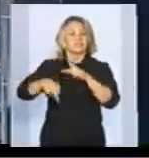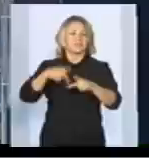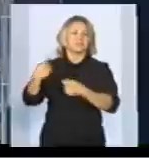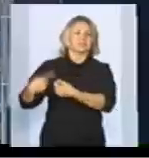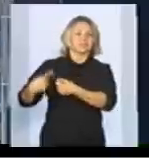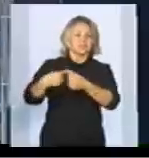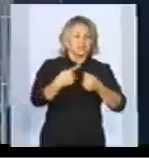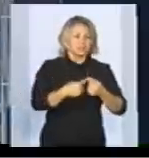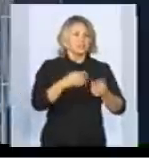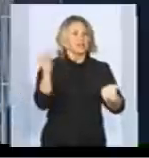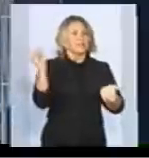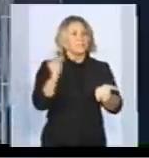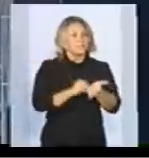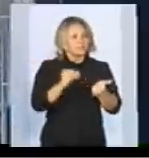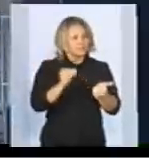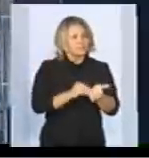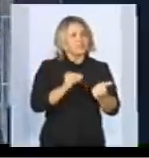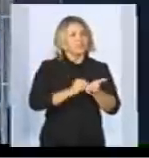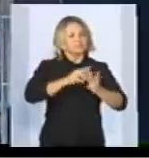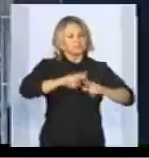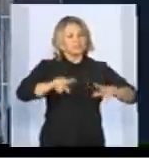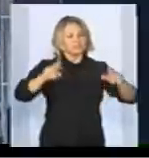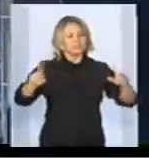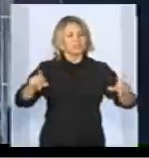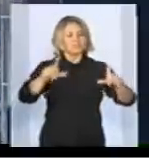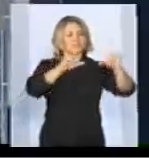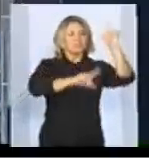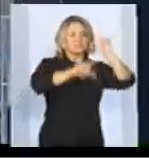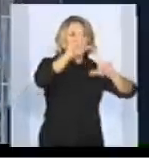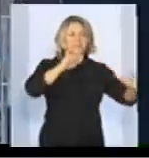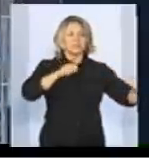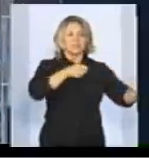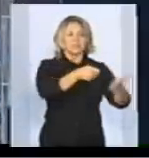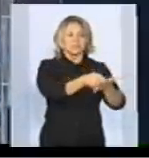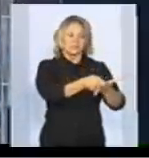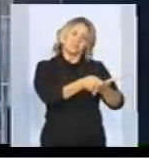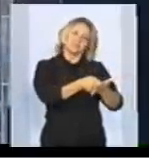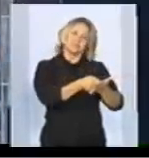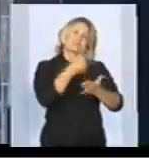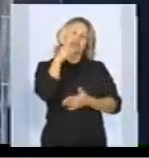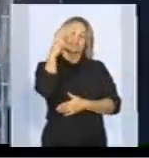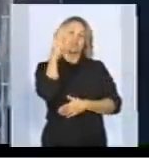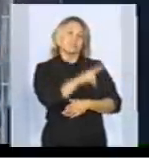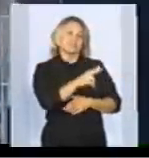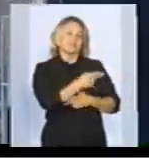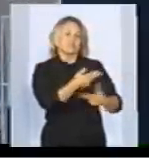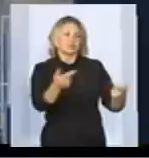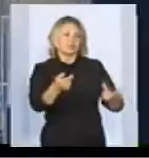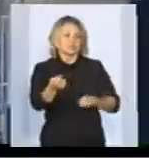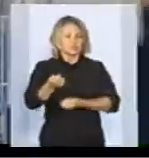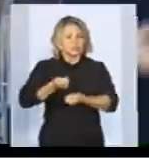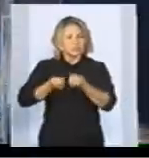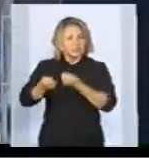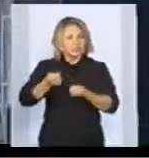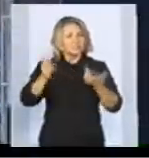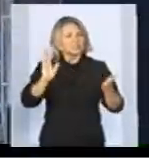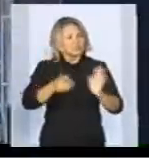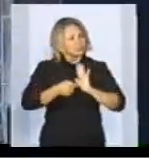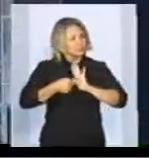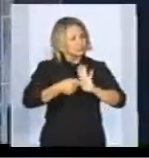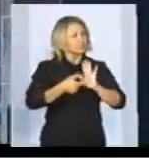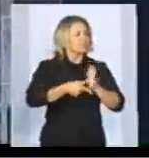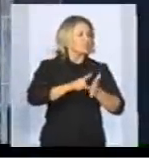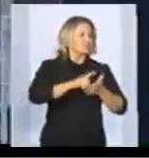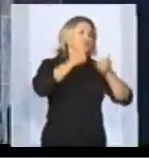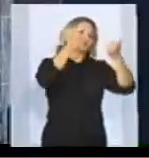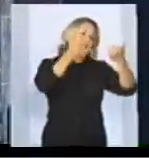então concluir que falta diversidade na nossa TV por assinatura e visto o comportamento do mercado que já foi aqui bastante